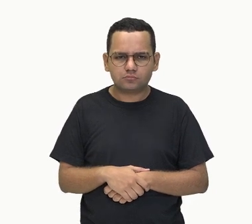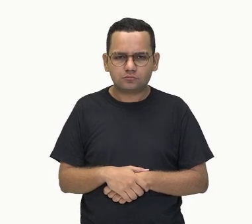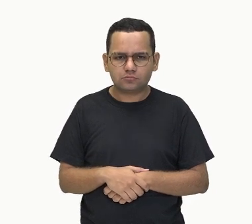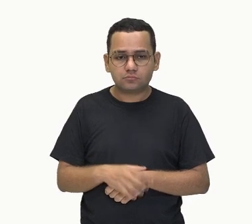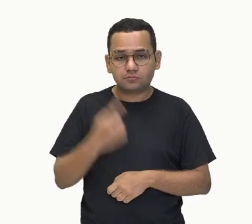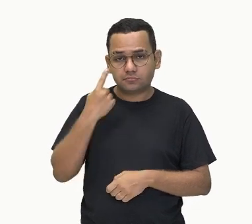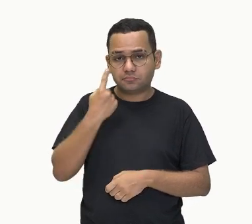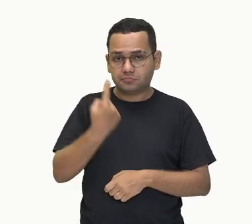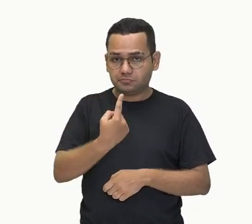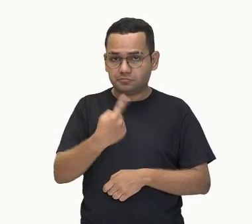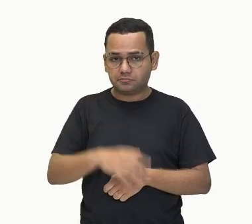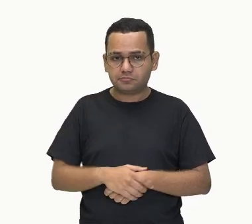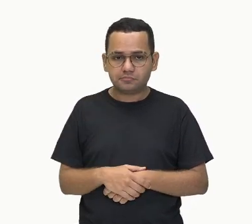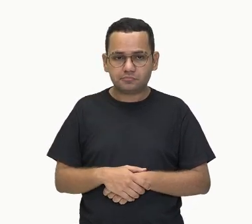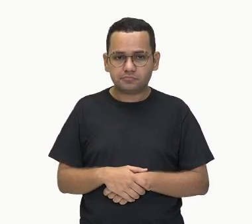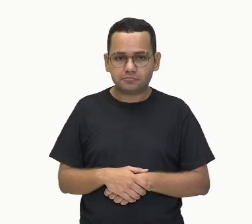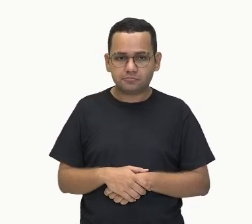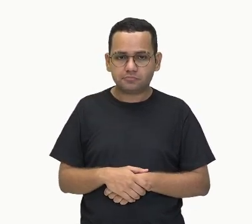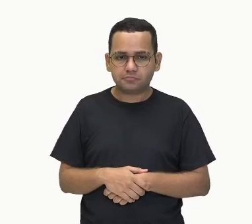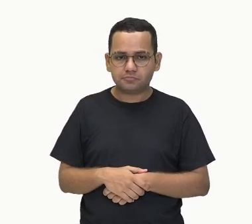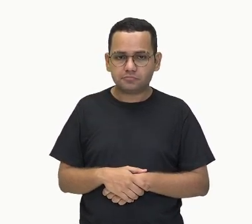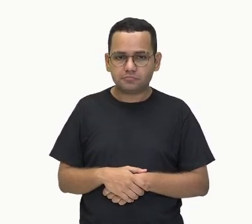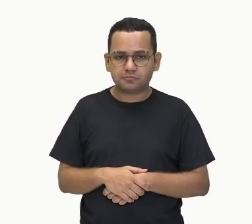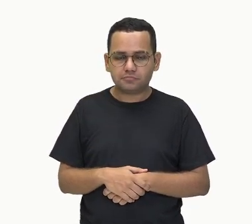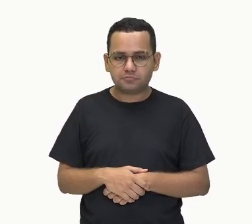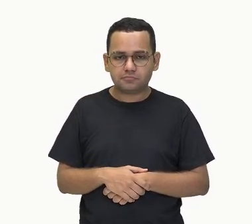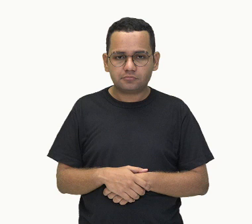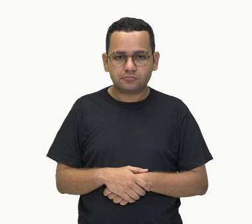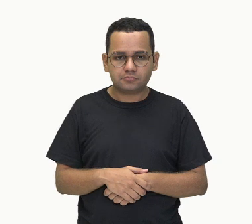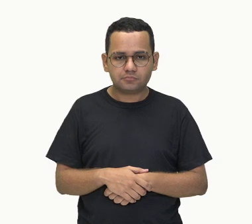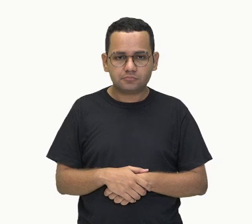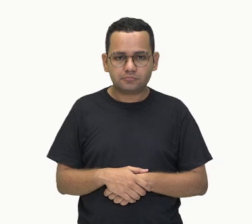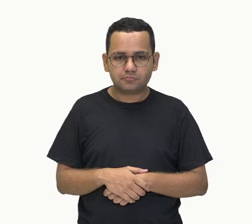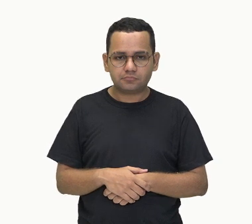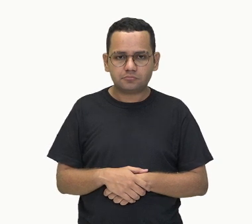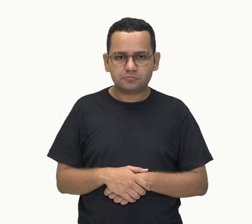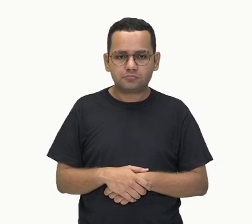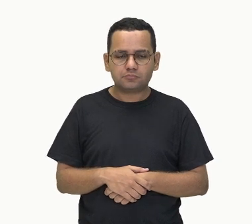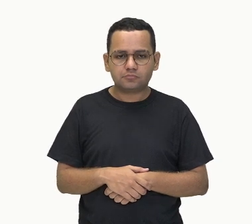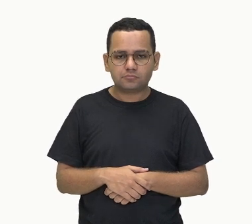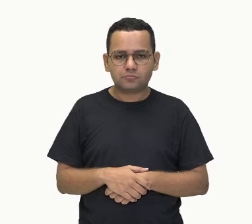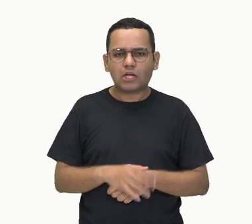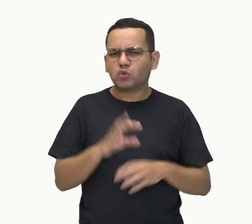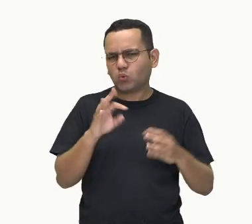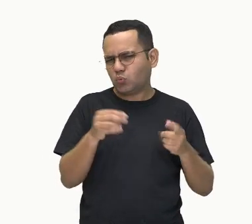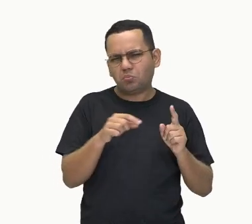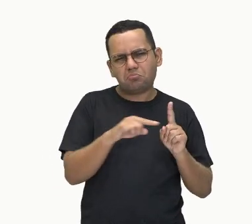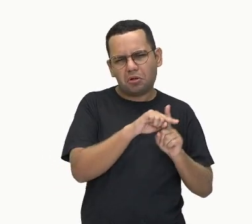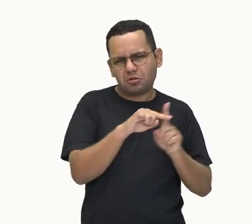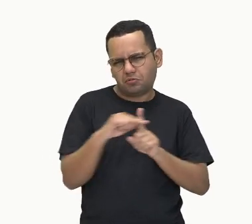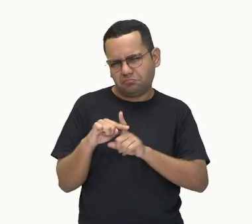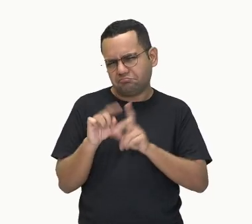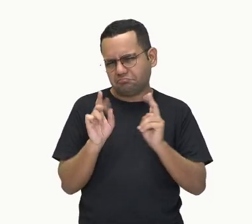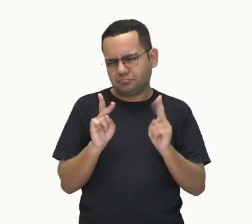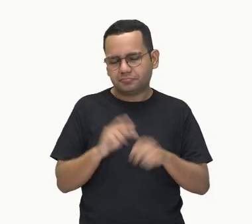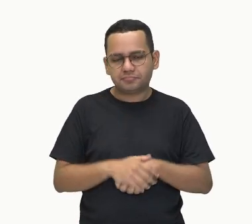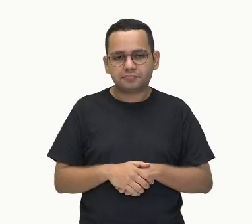7. Não precisa ser negativo também, tá? Pode ser todos positivos, tá?